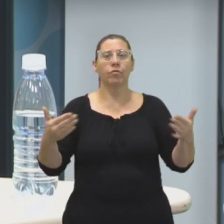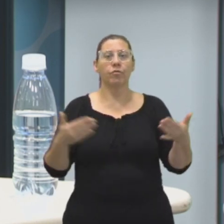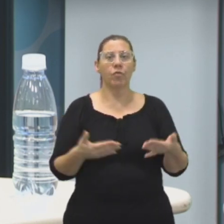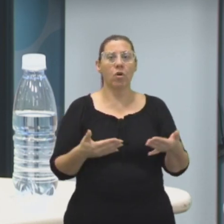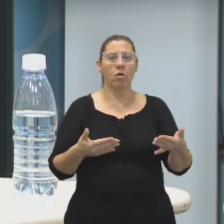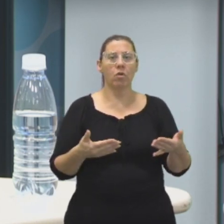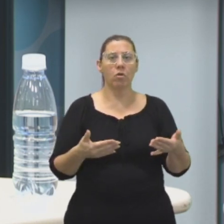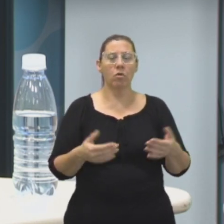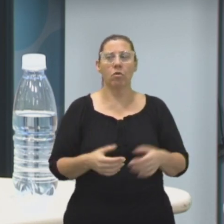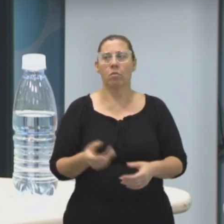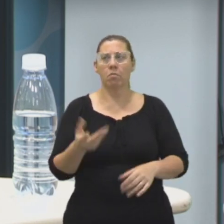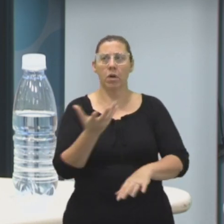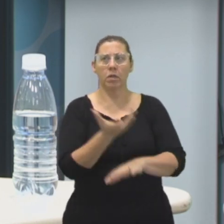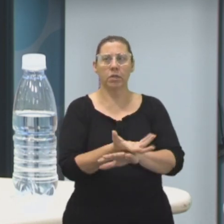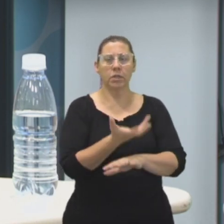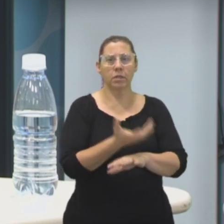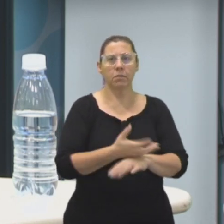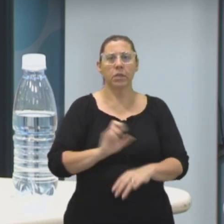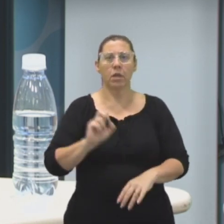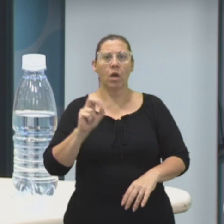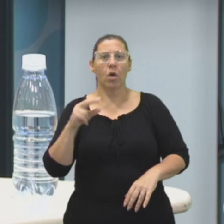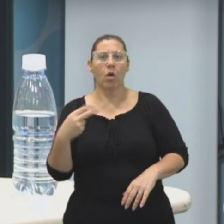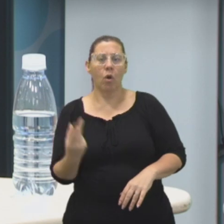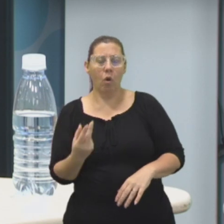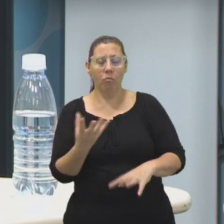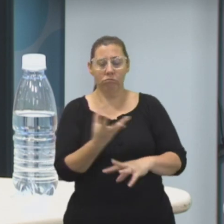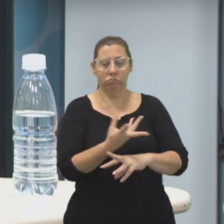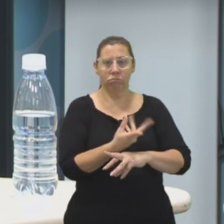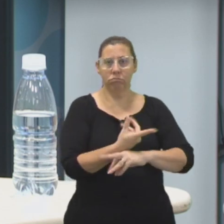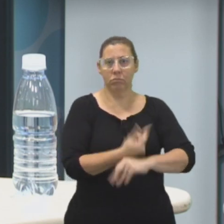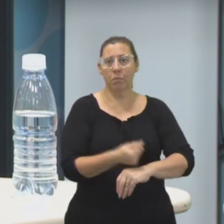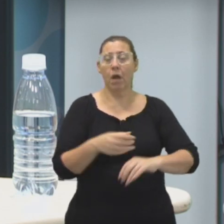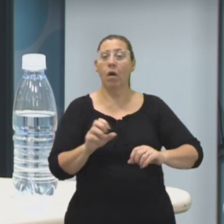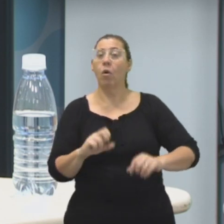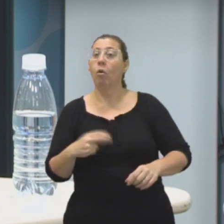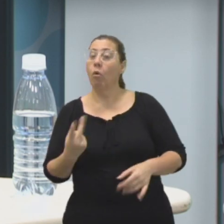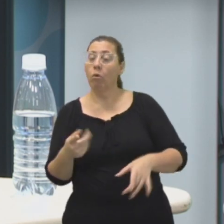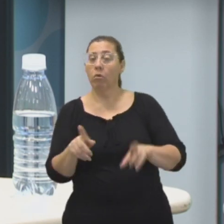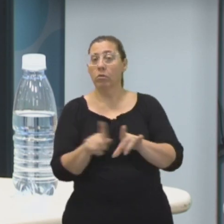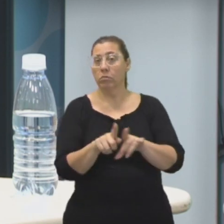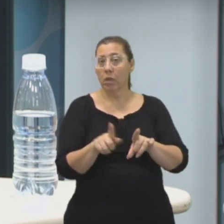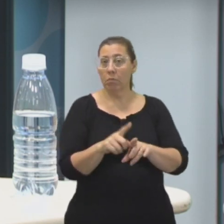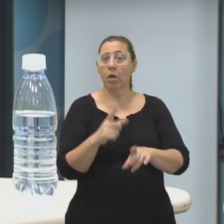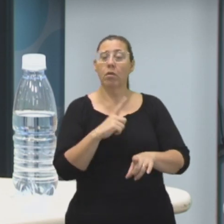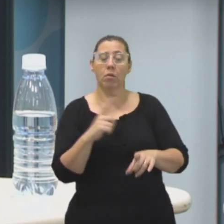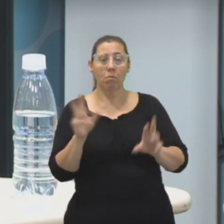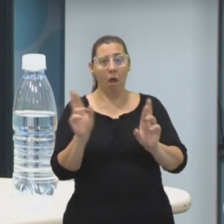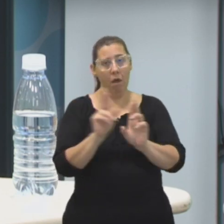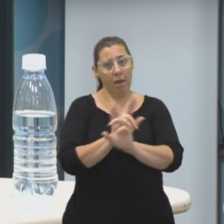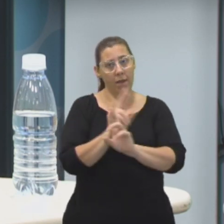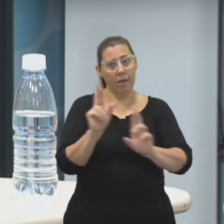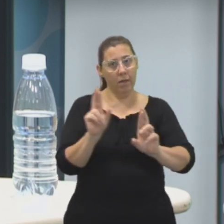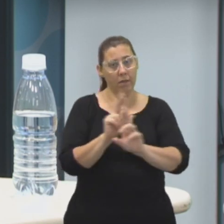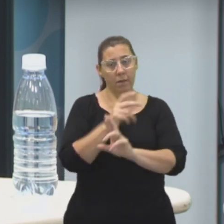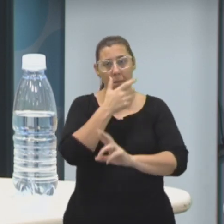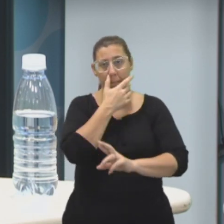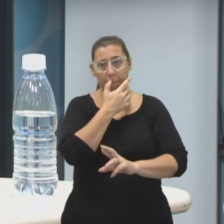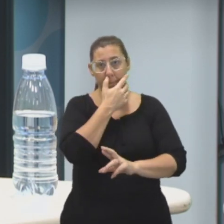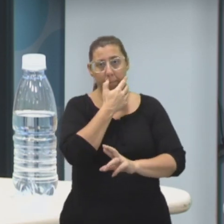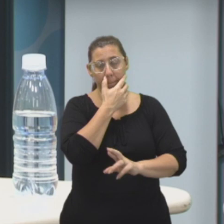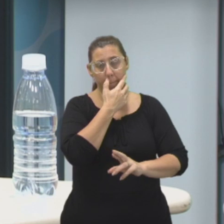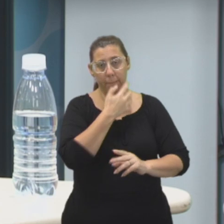relacionado ou à disciplina ou de forma interdisciplinar ou ainda, né, estabelecendo uma relação com